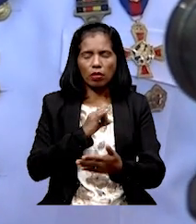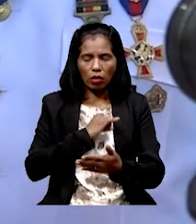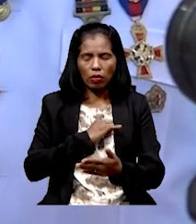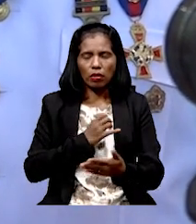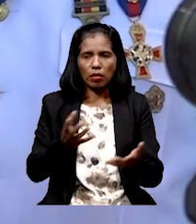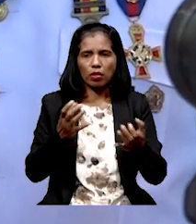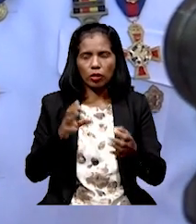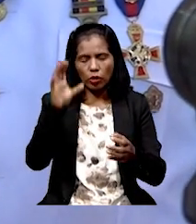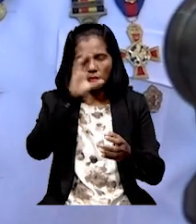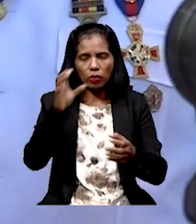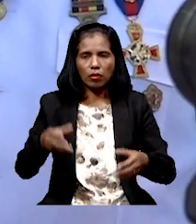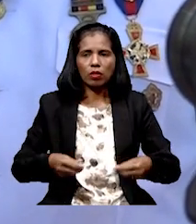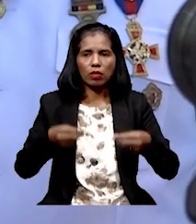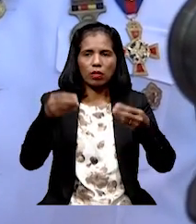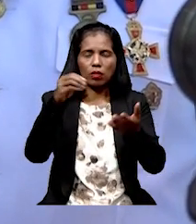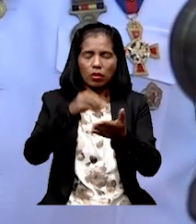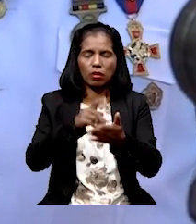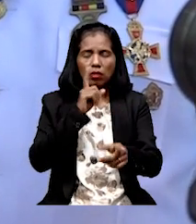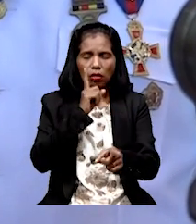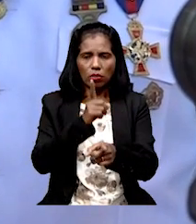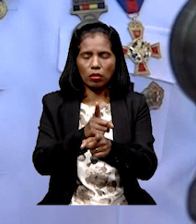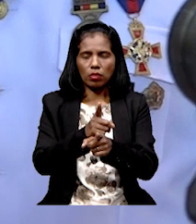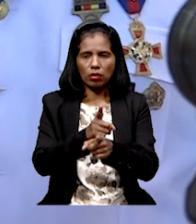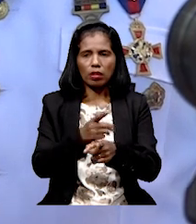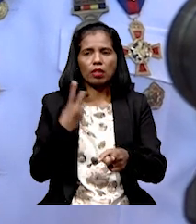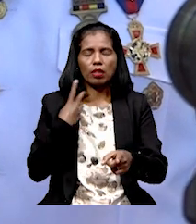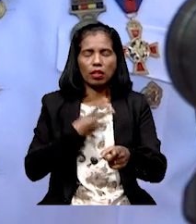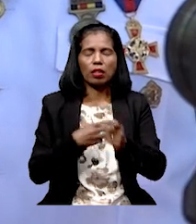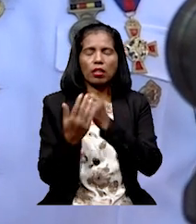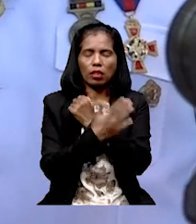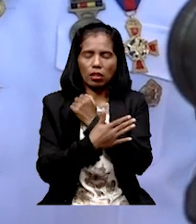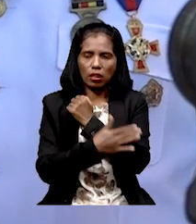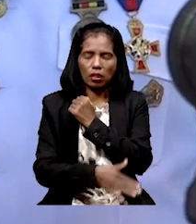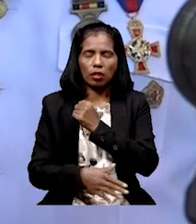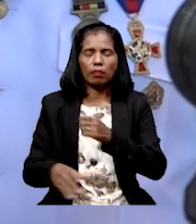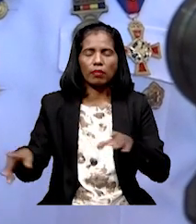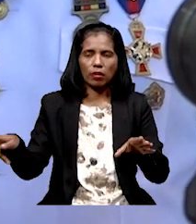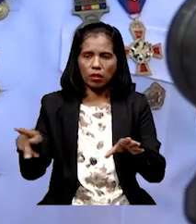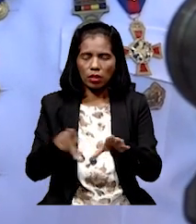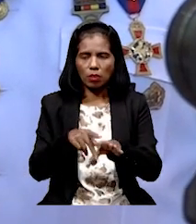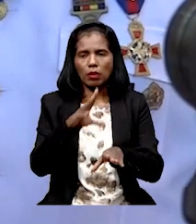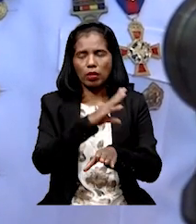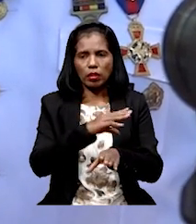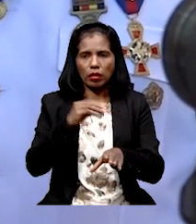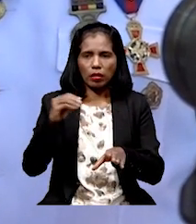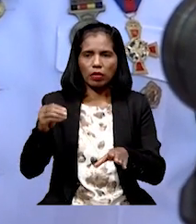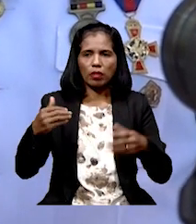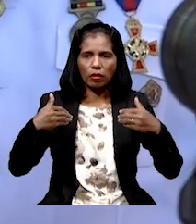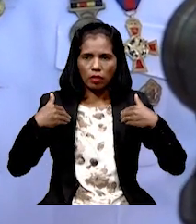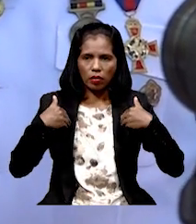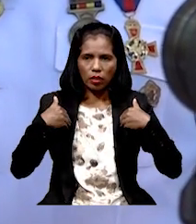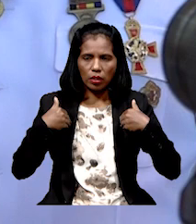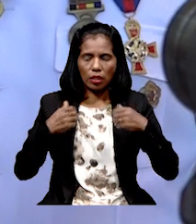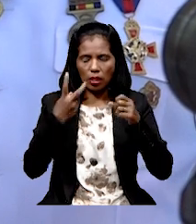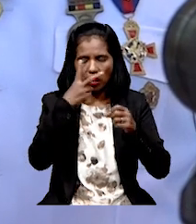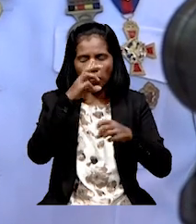se busca entrega e a realidade atual, nebe a nação envolve, e mos e a evolução mundo